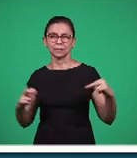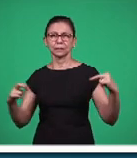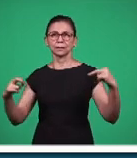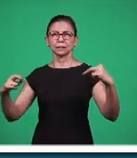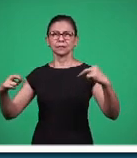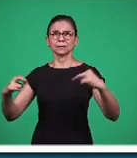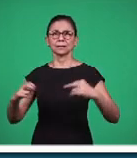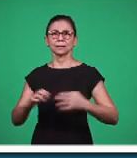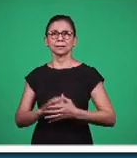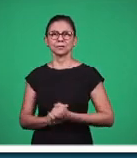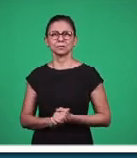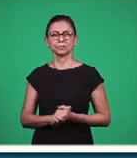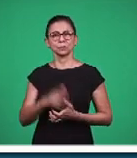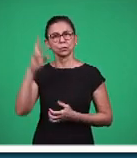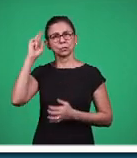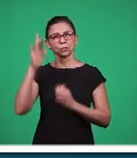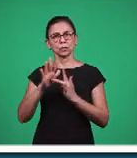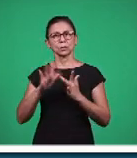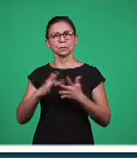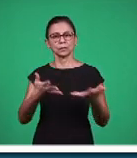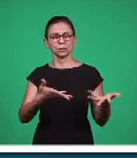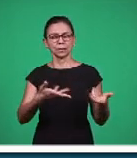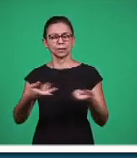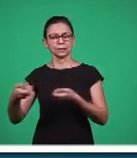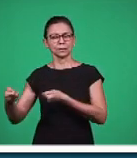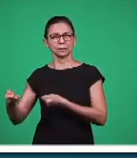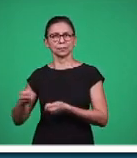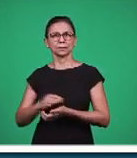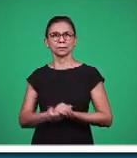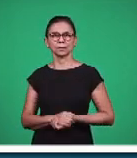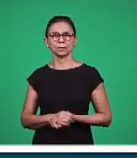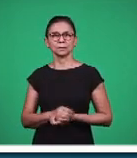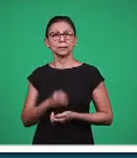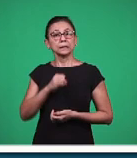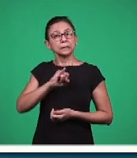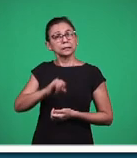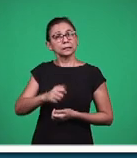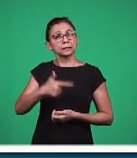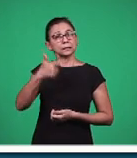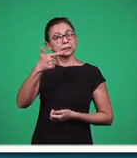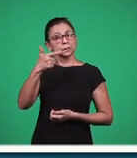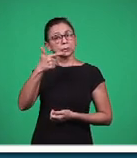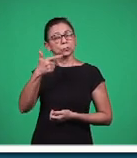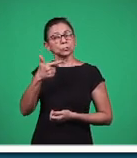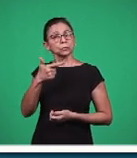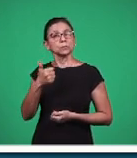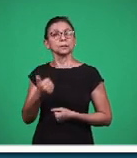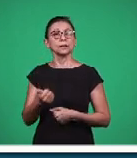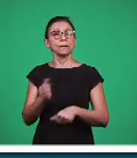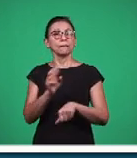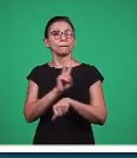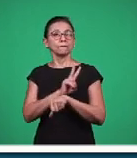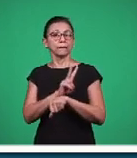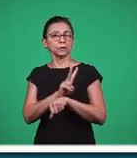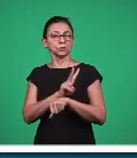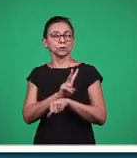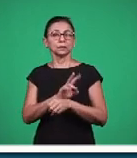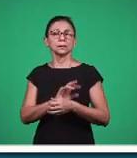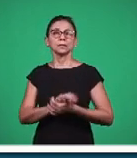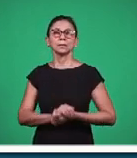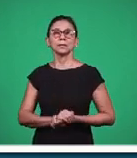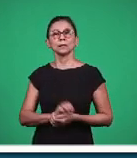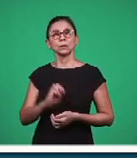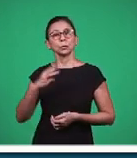O último ainda, e se vier na segunda vigília, e se vier na terceira vigília, e os